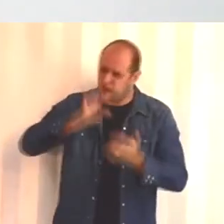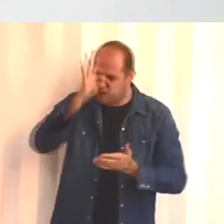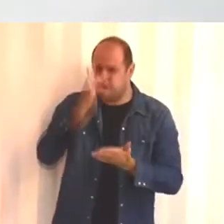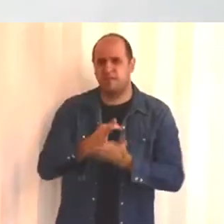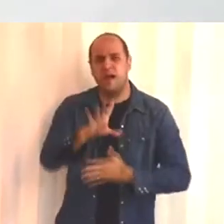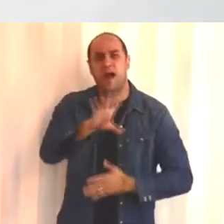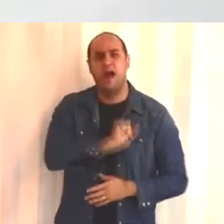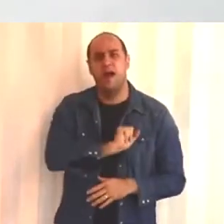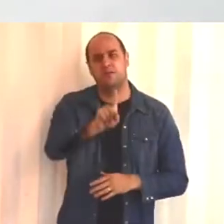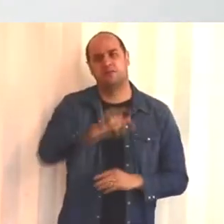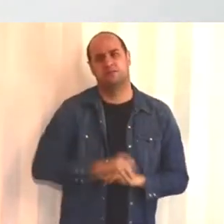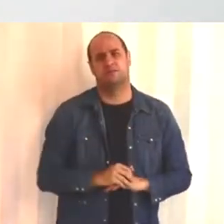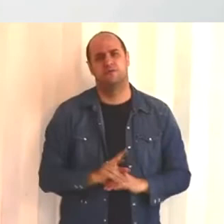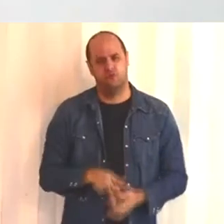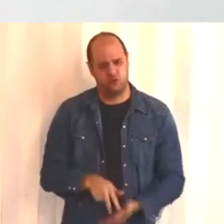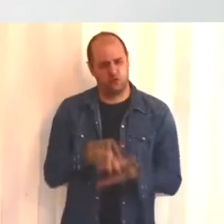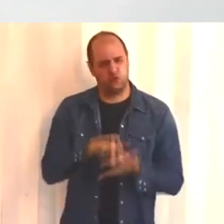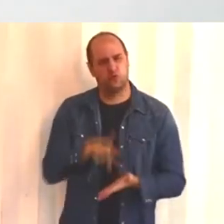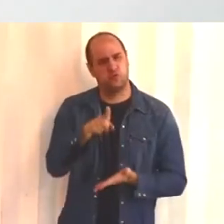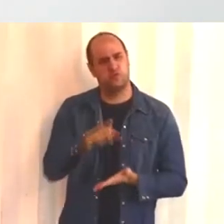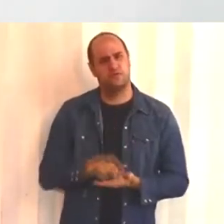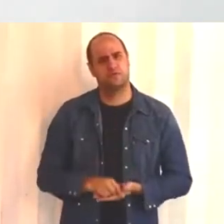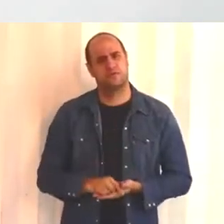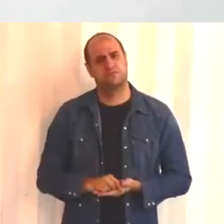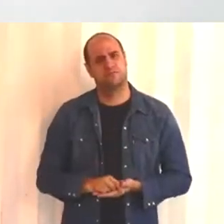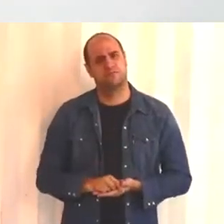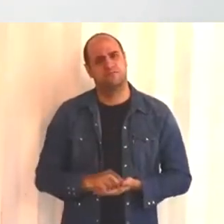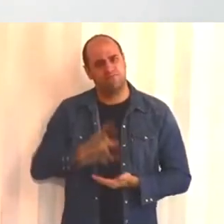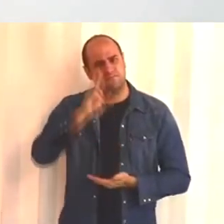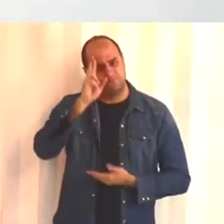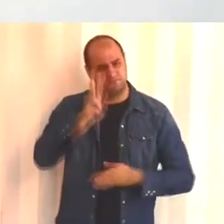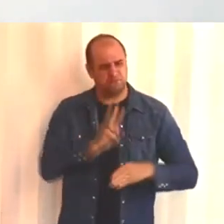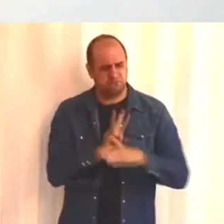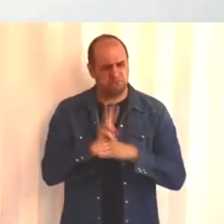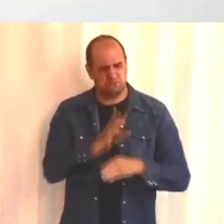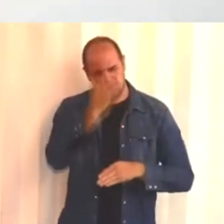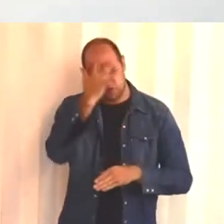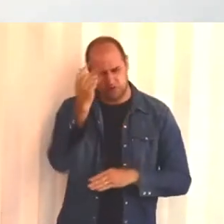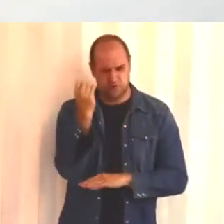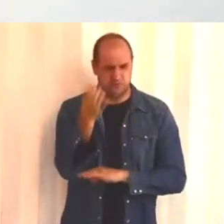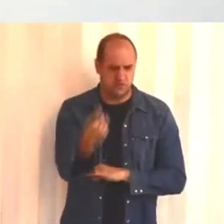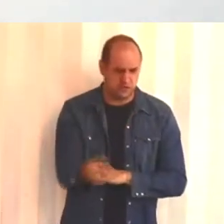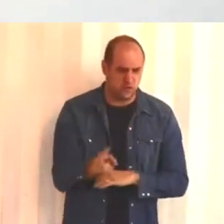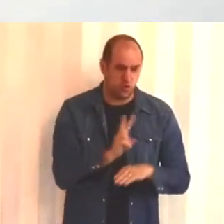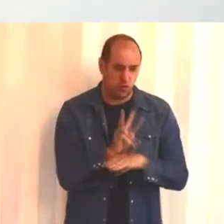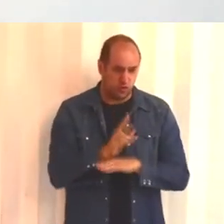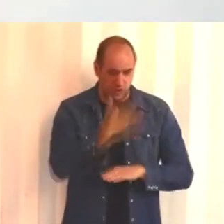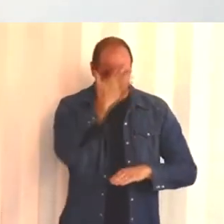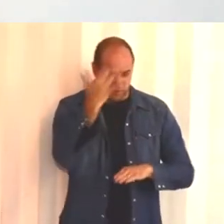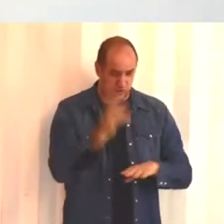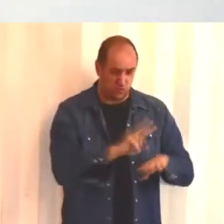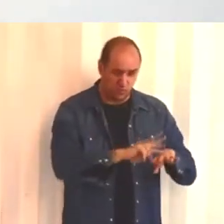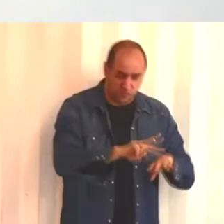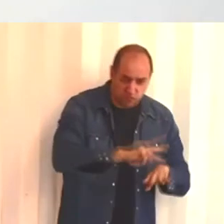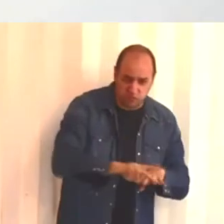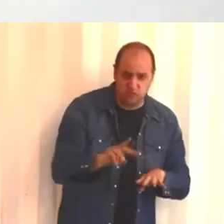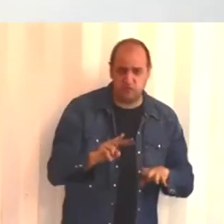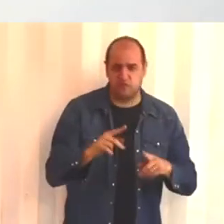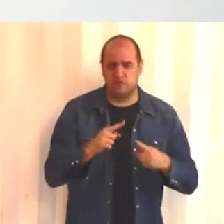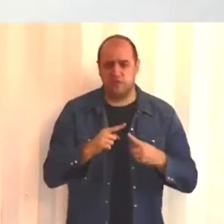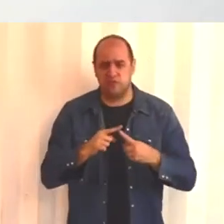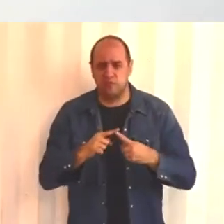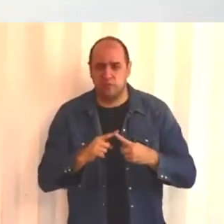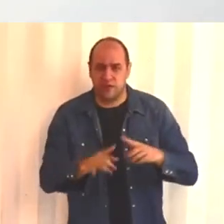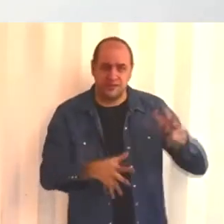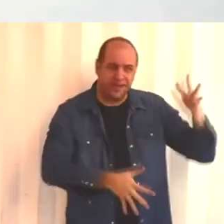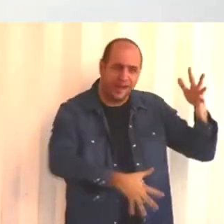ama e Ele te sustenta. O Senhor guarda o peregrino, ampara o órfão e a viúva, porém